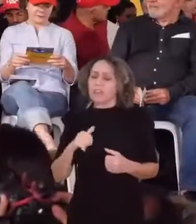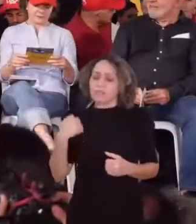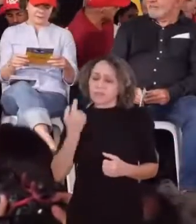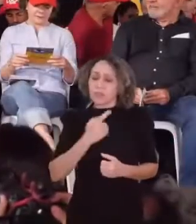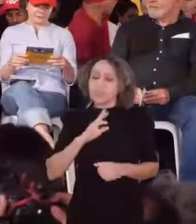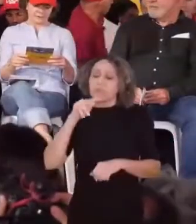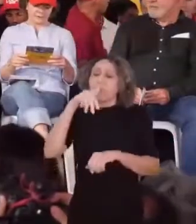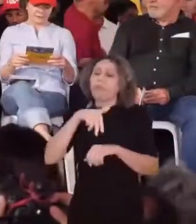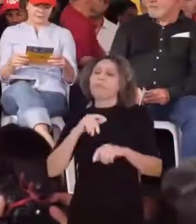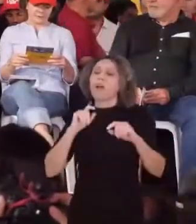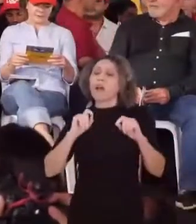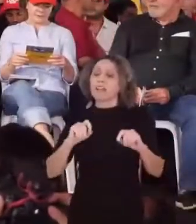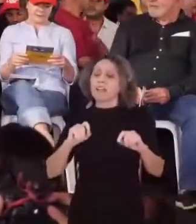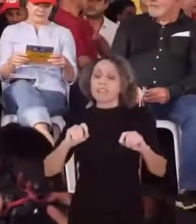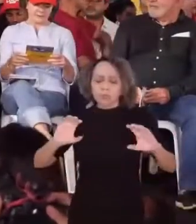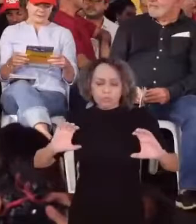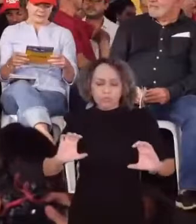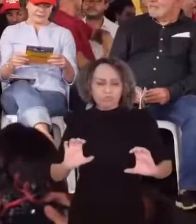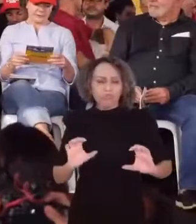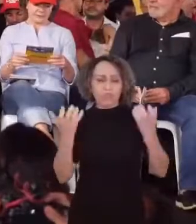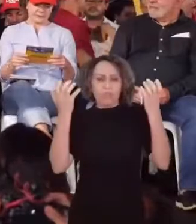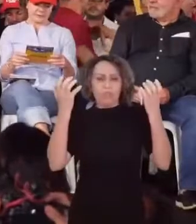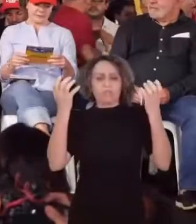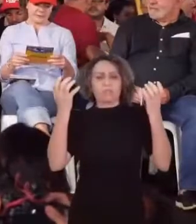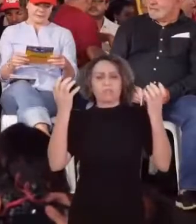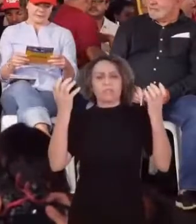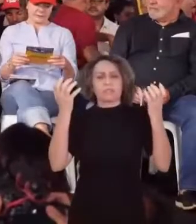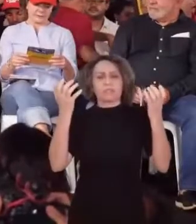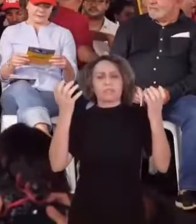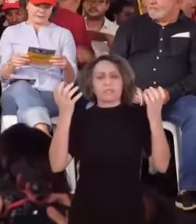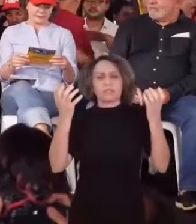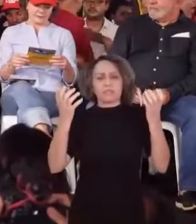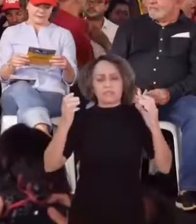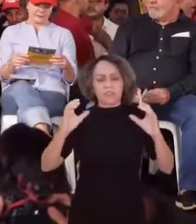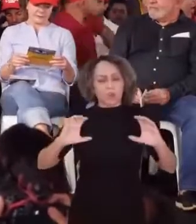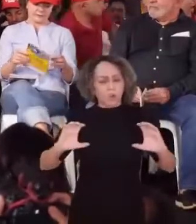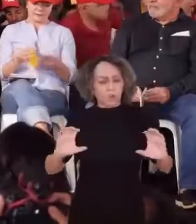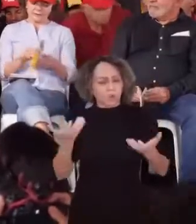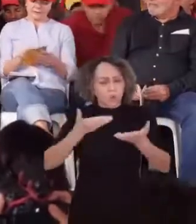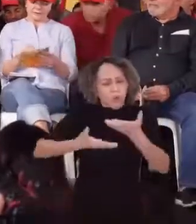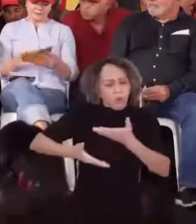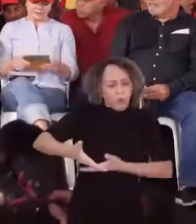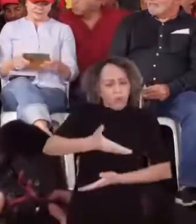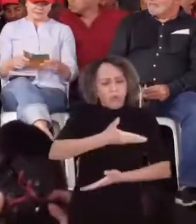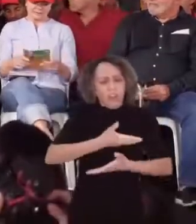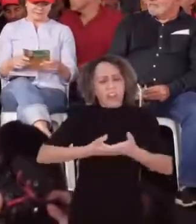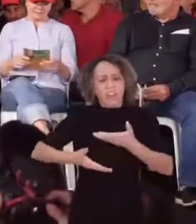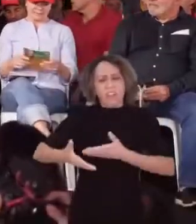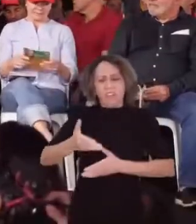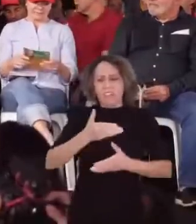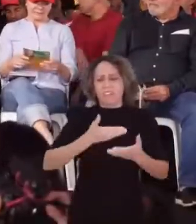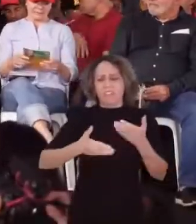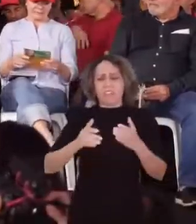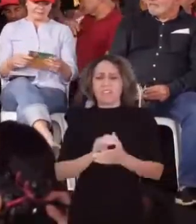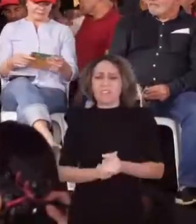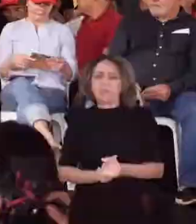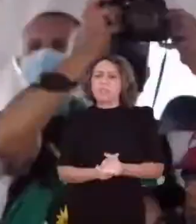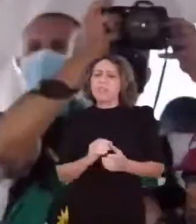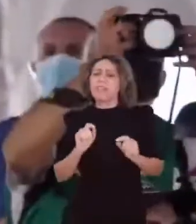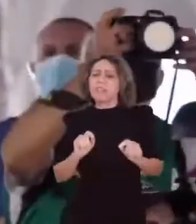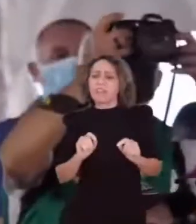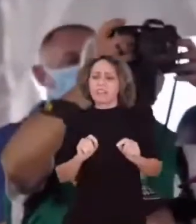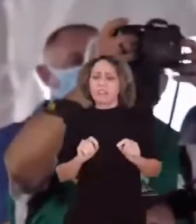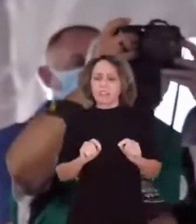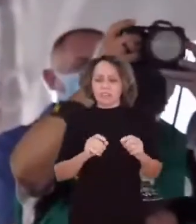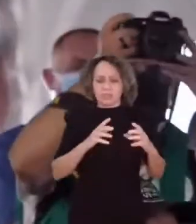celebração, numa confraternização entre companheiros e